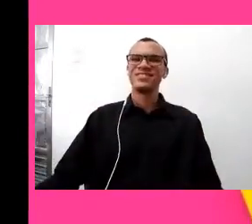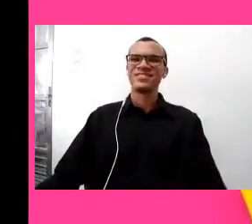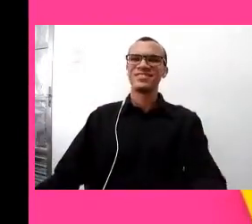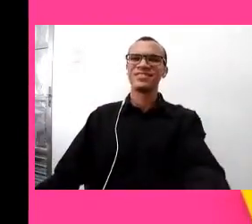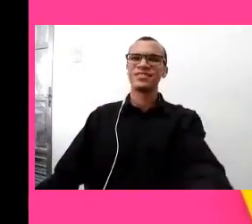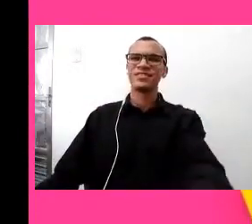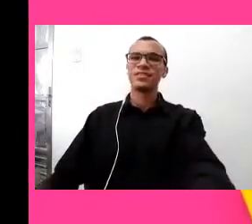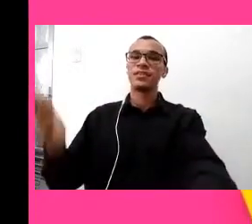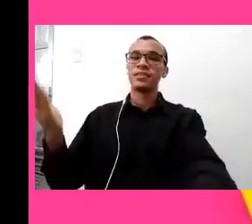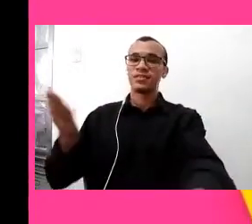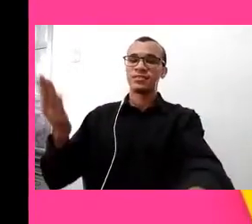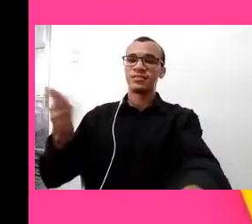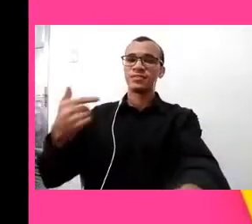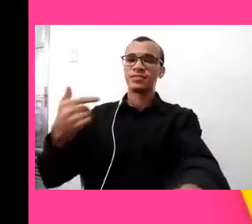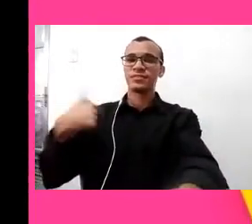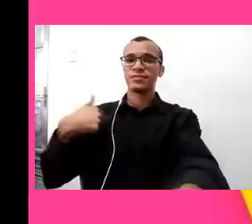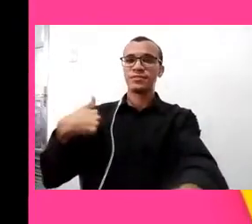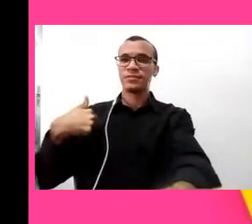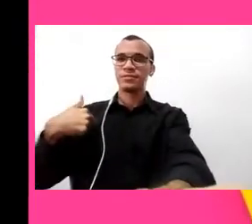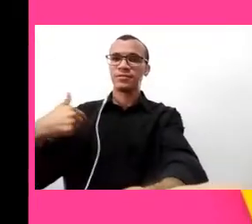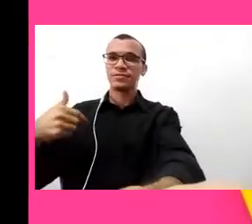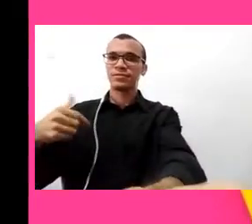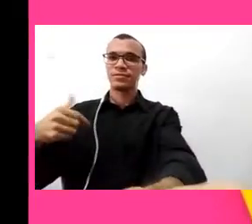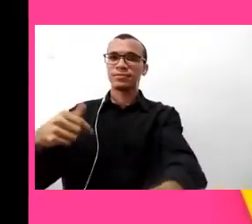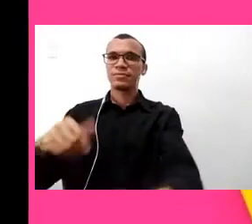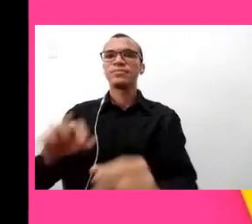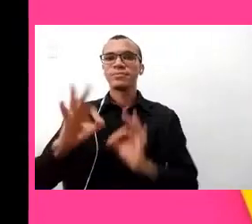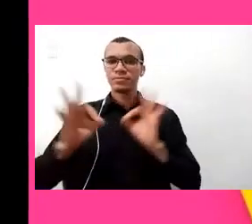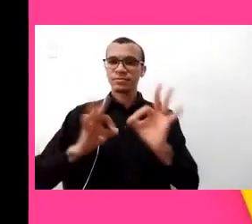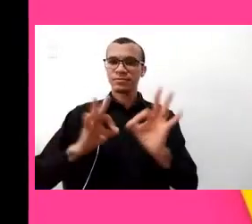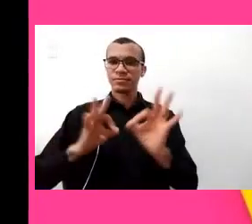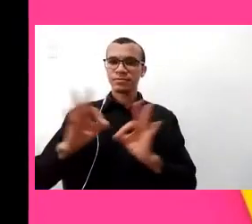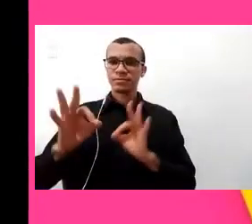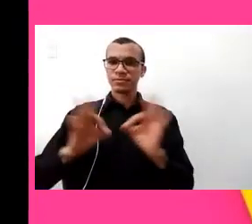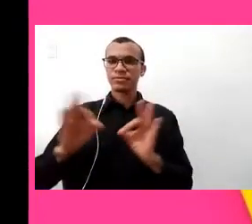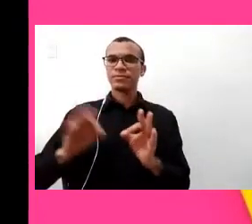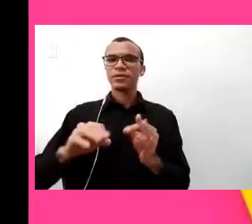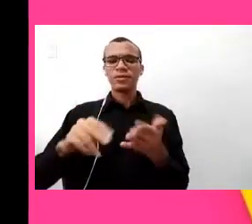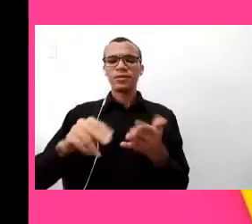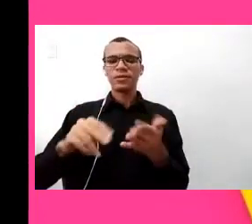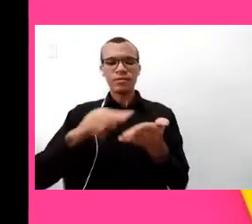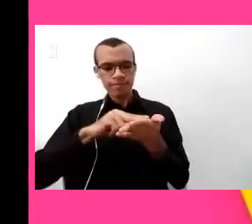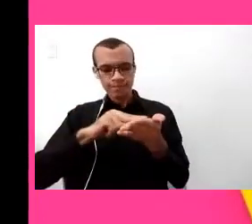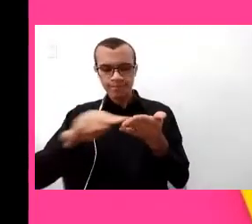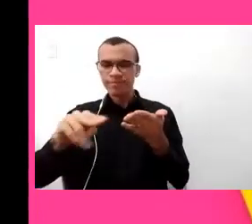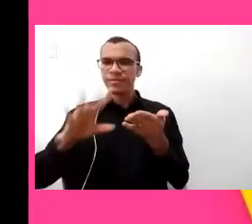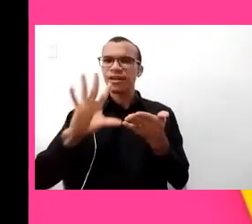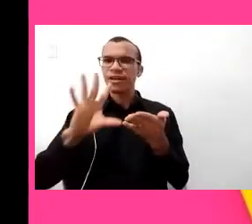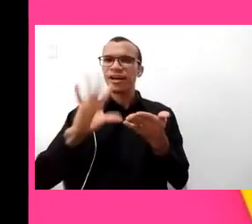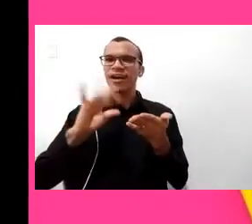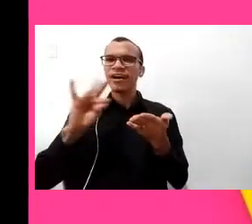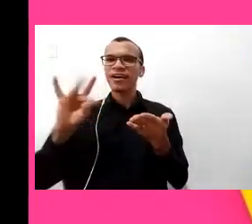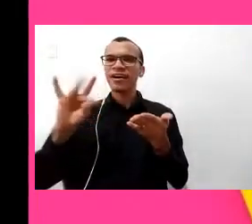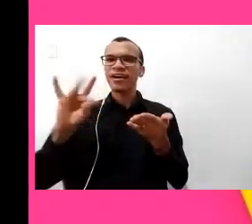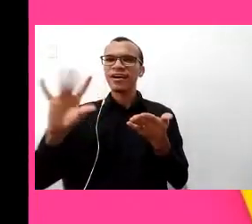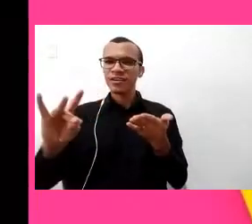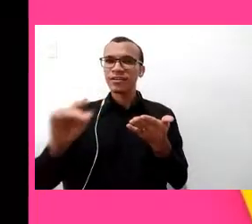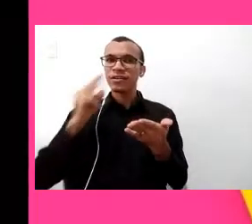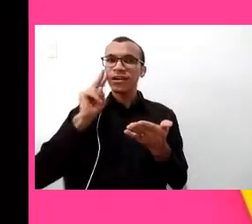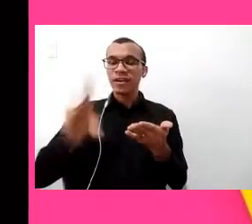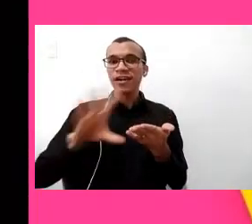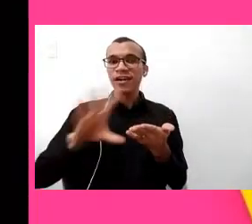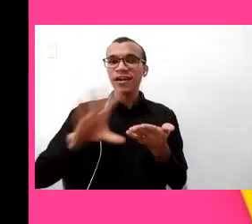Agora, eu vou colocar aqui, ó, vou passar a cola e vou mostrar aquele detalhe que eu falei. A cola tem que ser